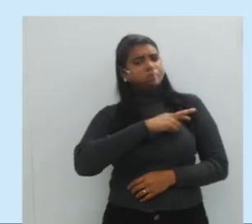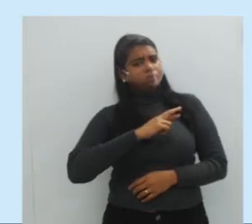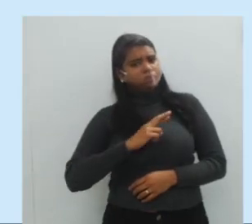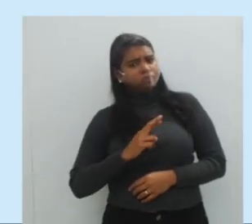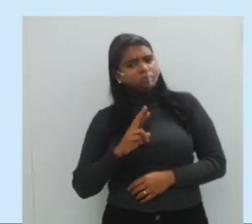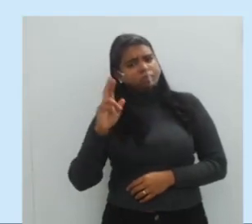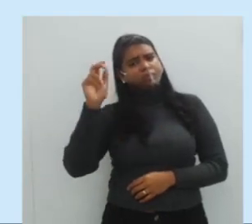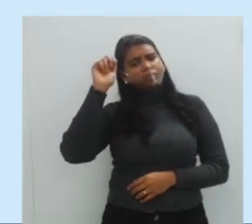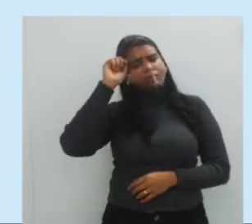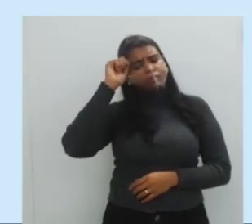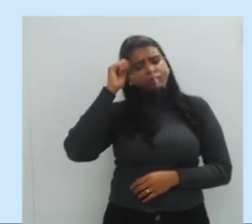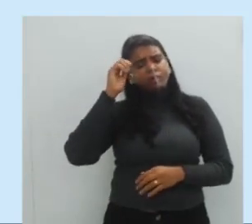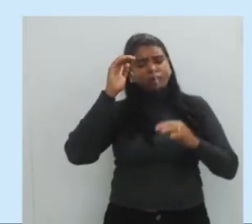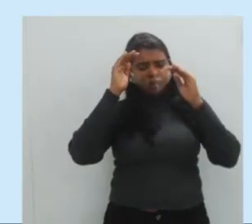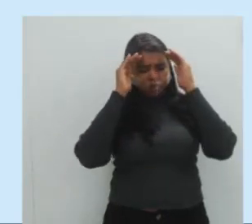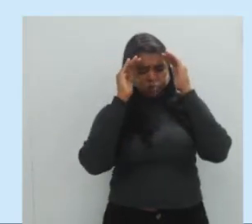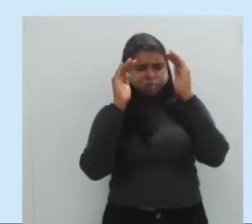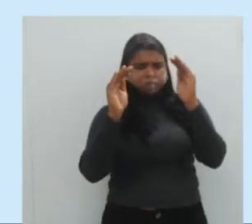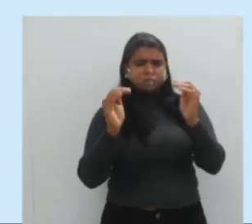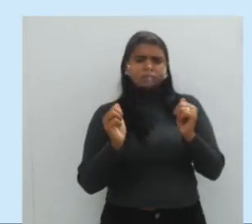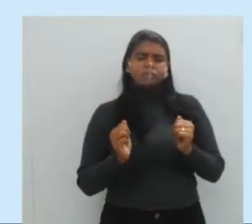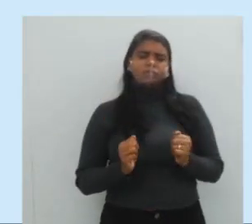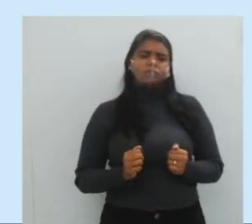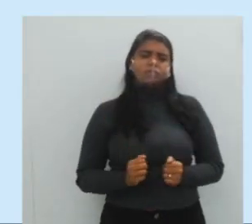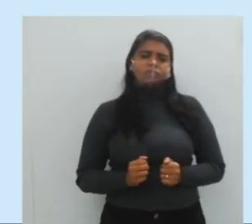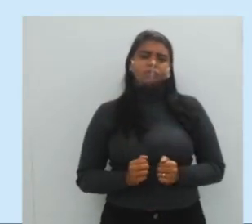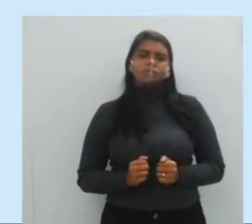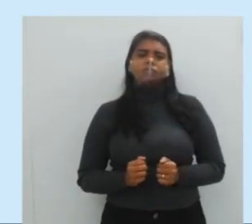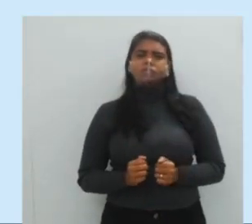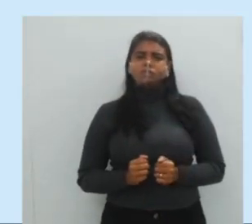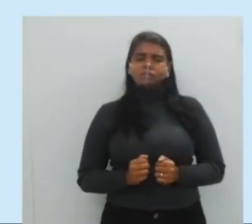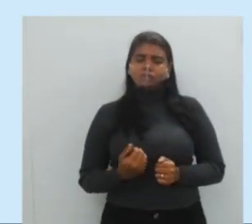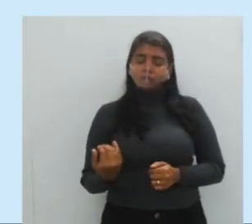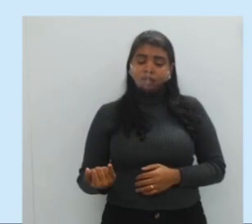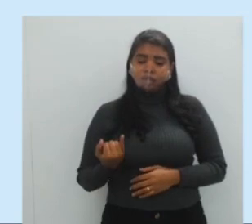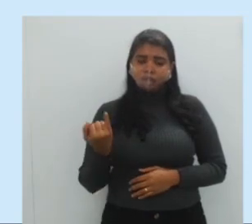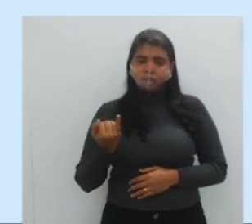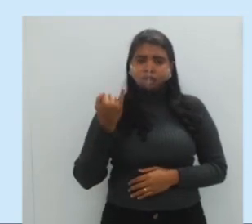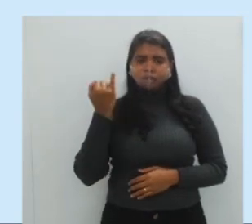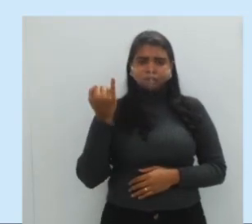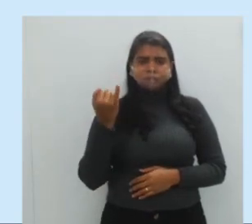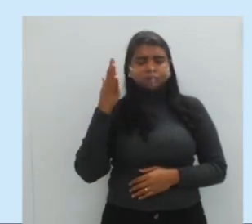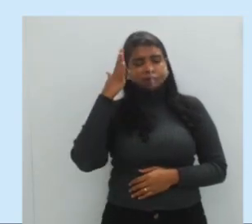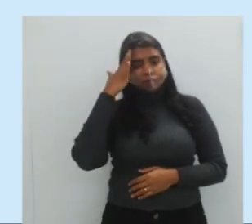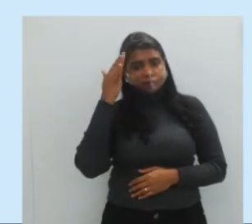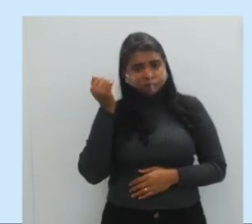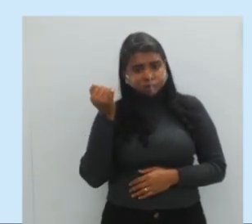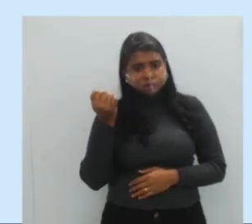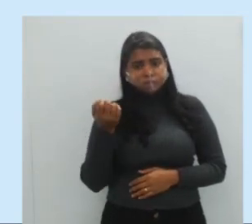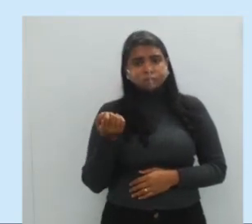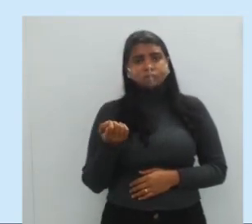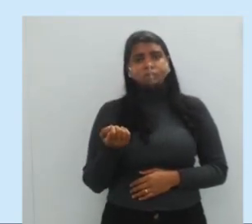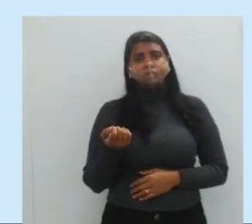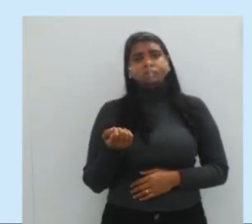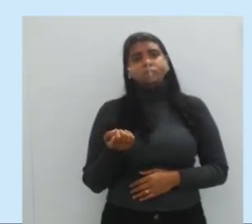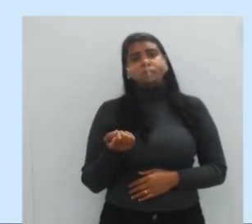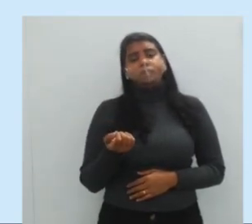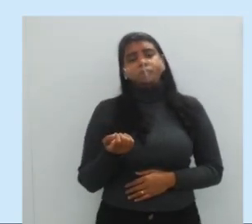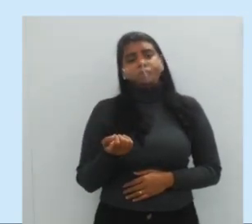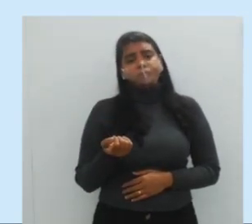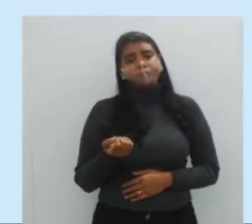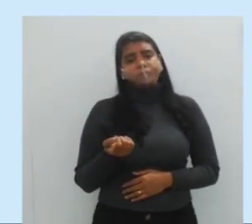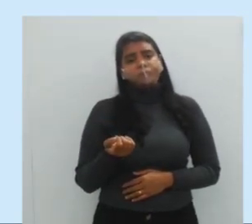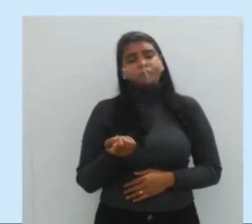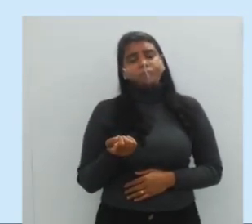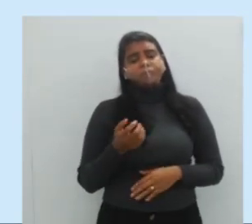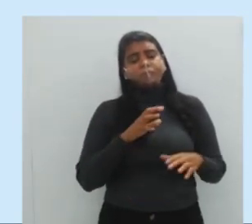salientar isso. Ao respeito, certo? Então, vai determinar. Então, é importante saber que este símbolo, ele é caro,